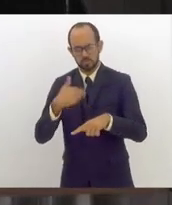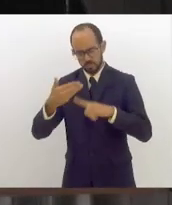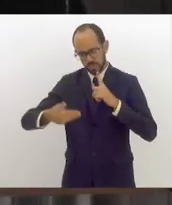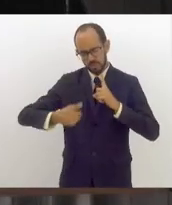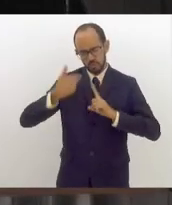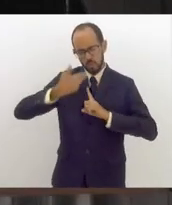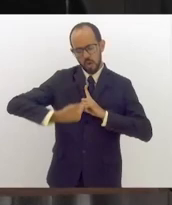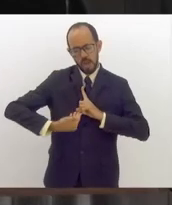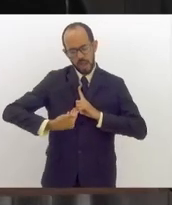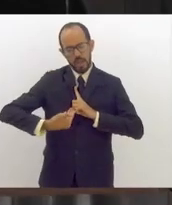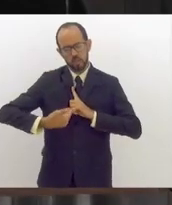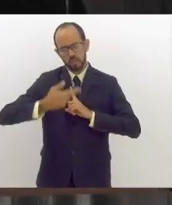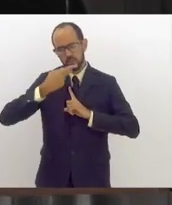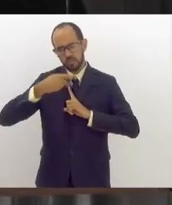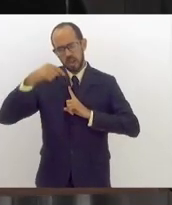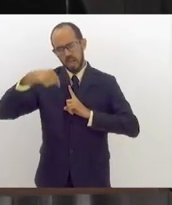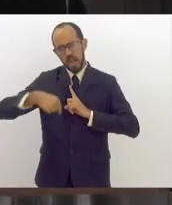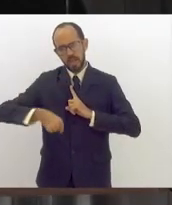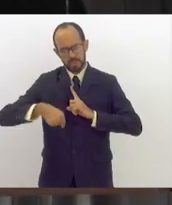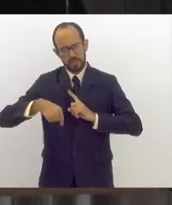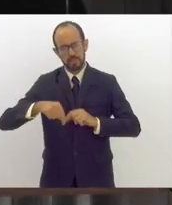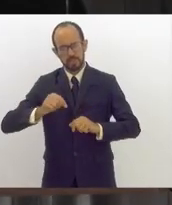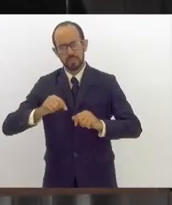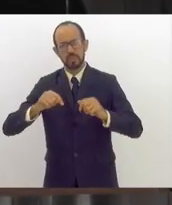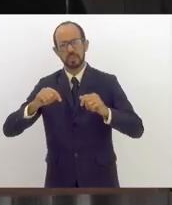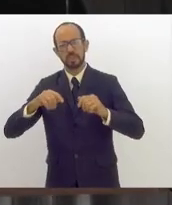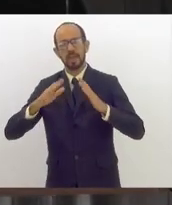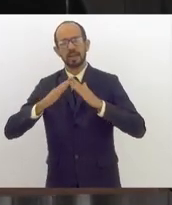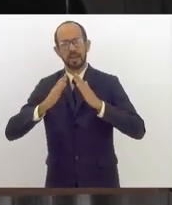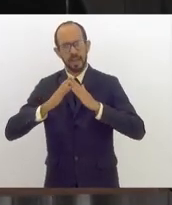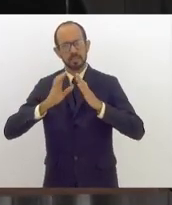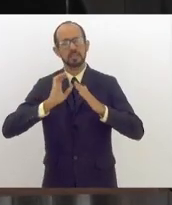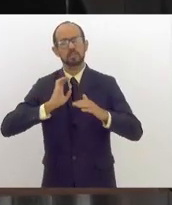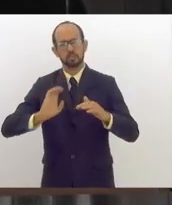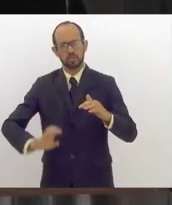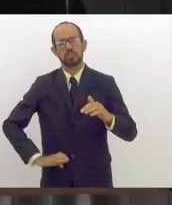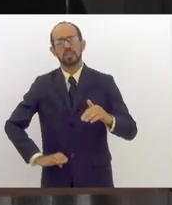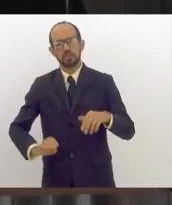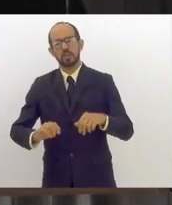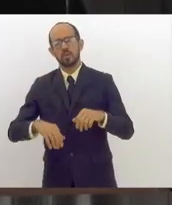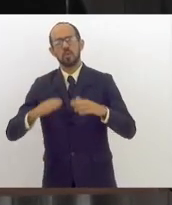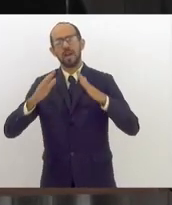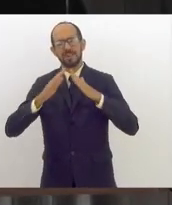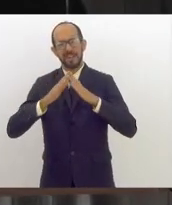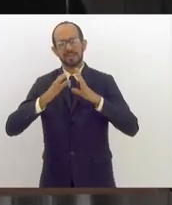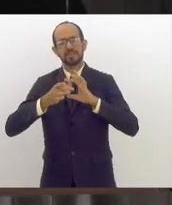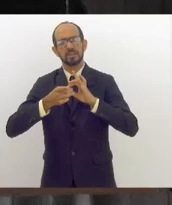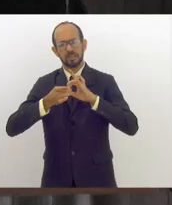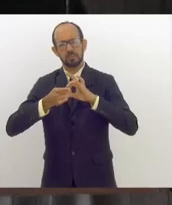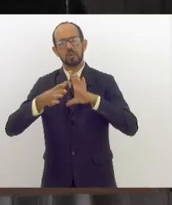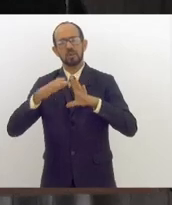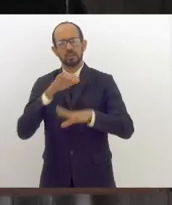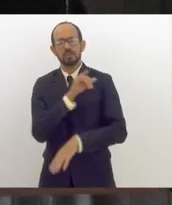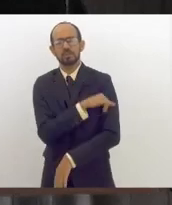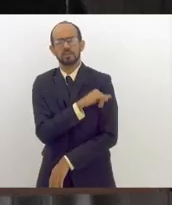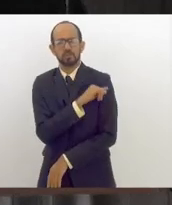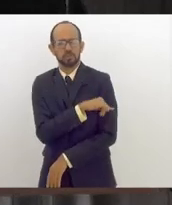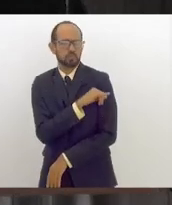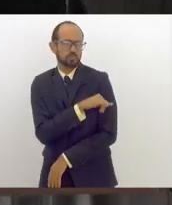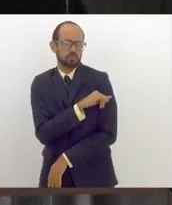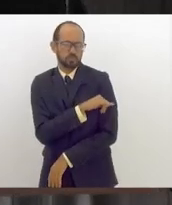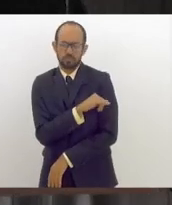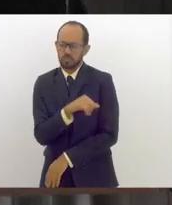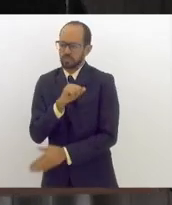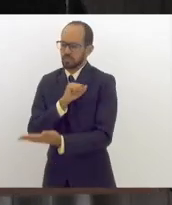em discursar nesta casa que também é a casa dos cidadãos a casa da Democracia Fluminense Presidente André